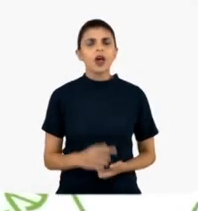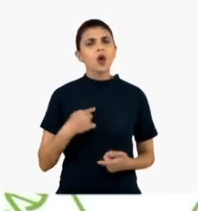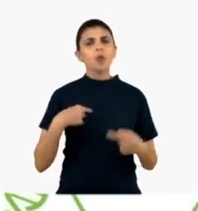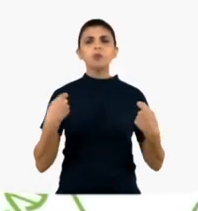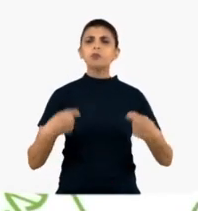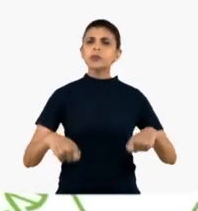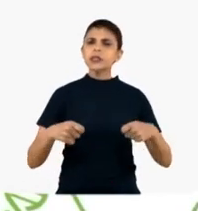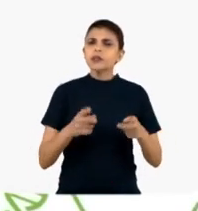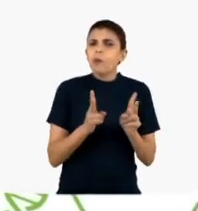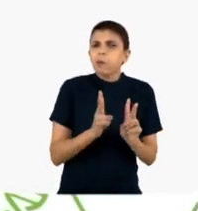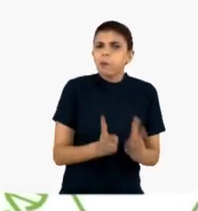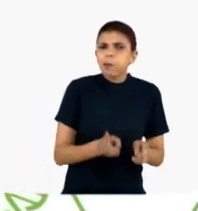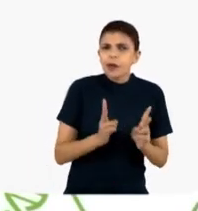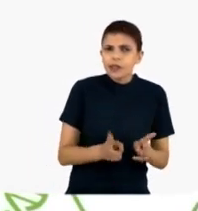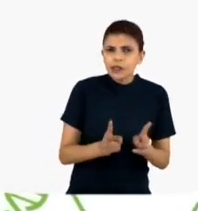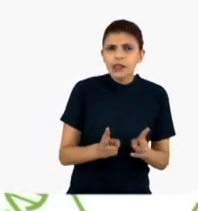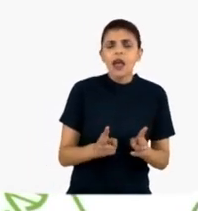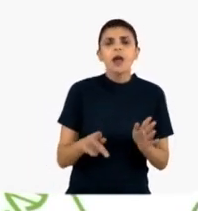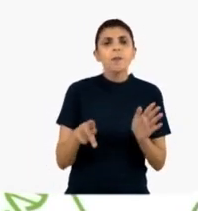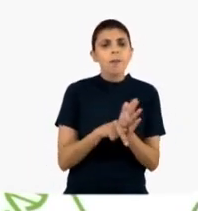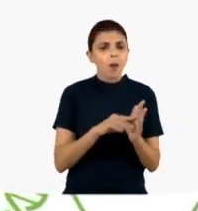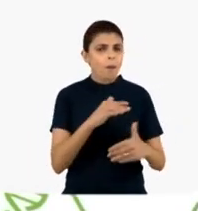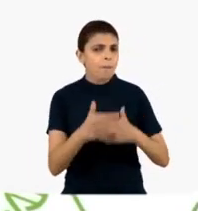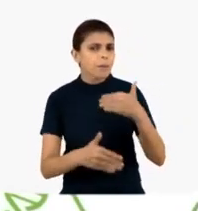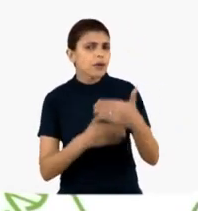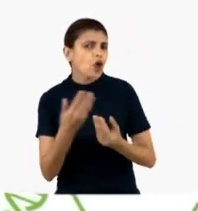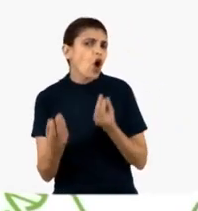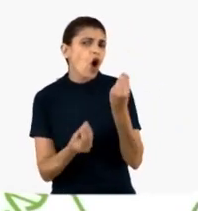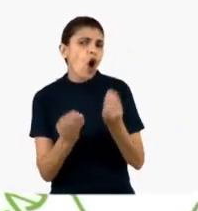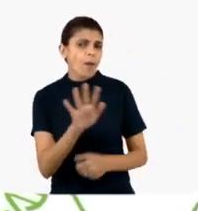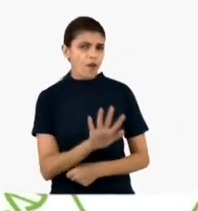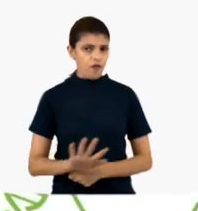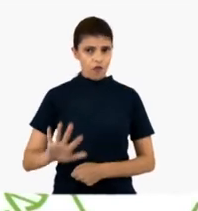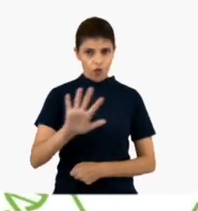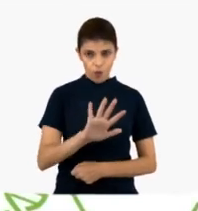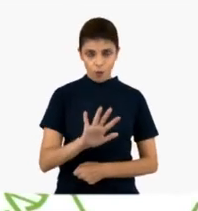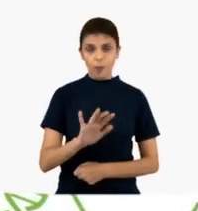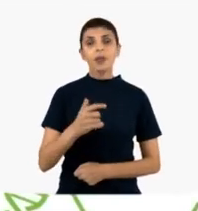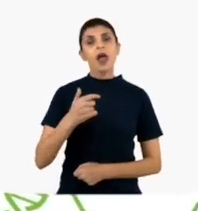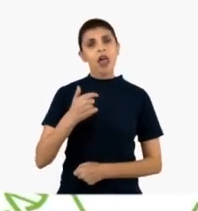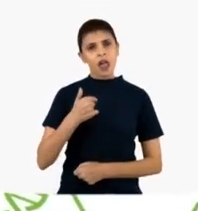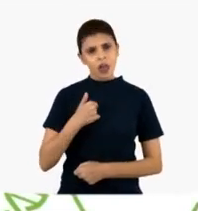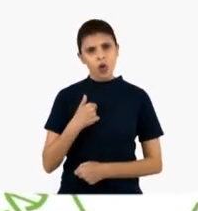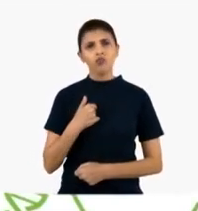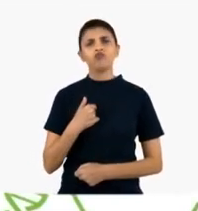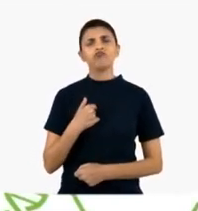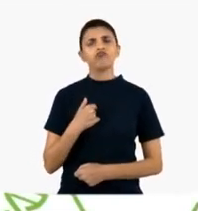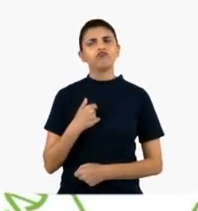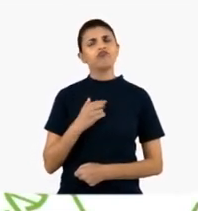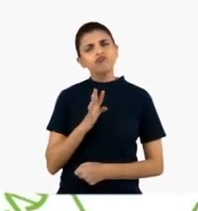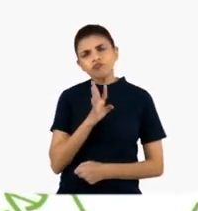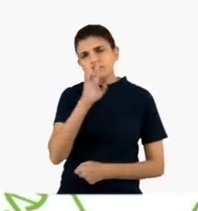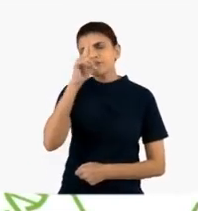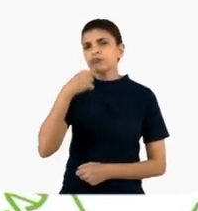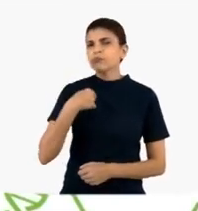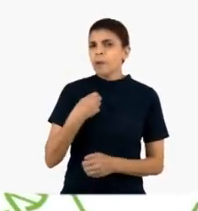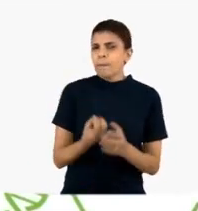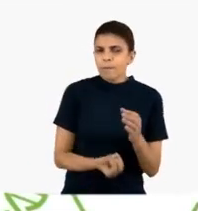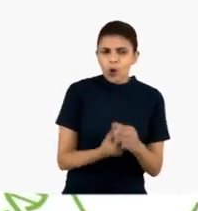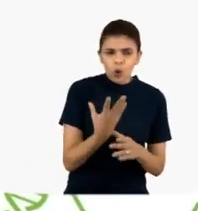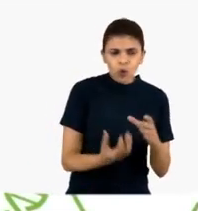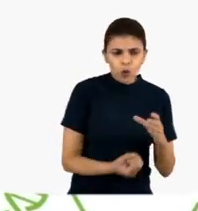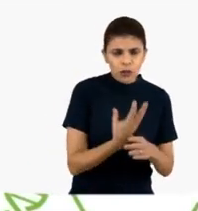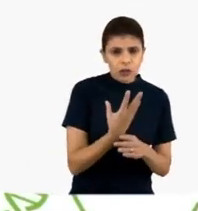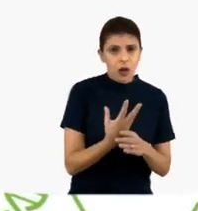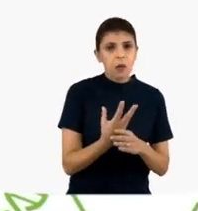forma eu preciso manter, ou eu preciso estabelecer um processo? Bom, eu desejo que meus micro-organismos utilizados dentro da